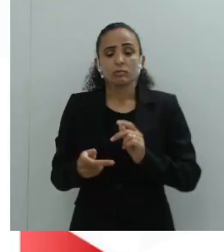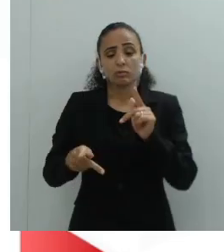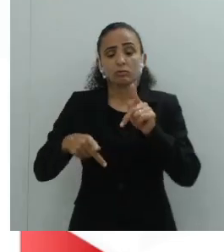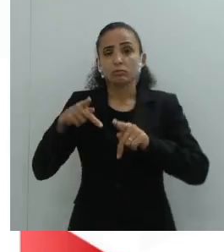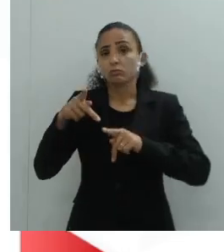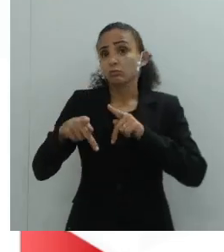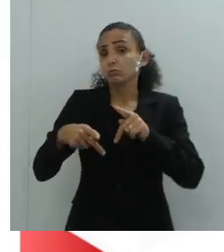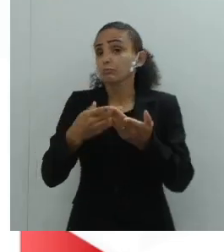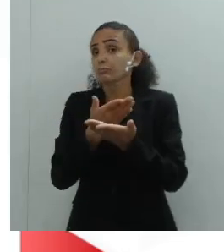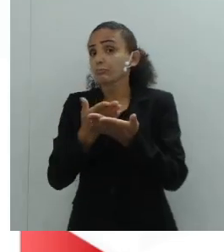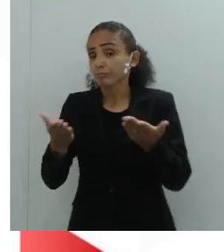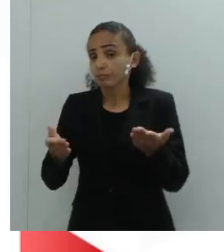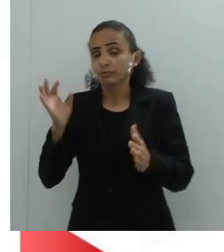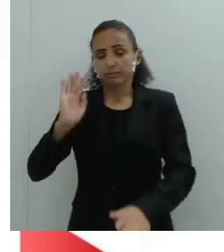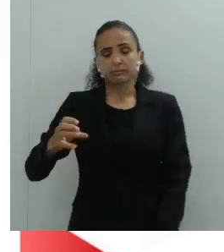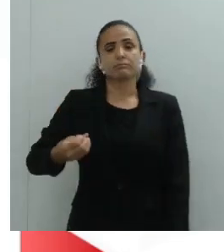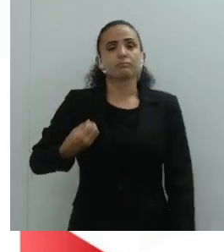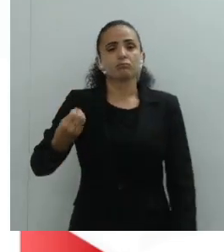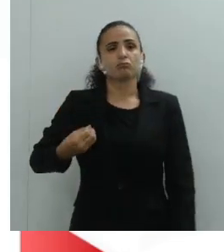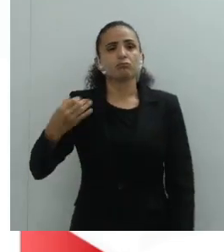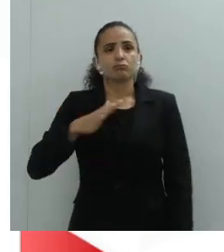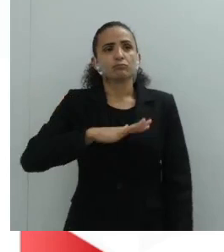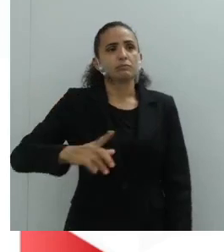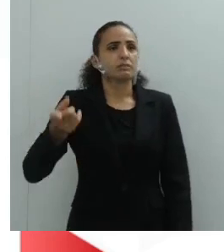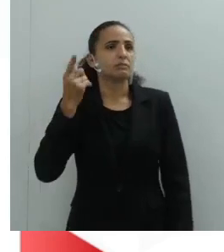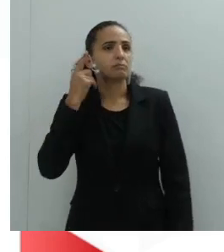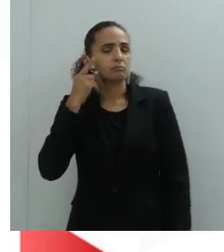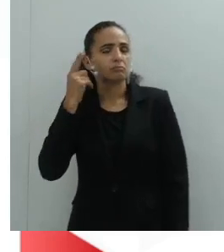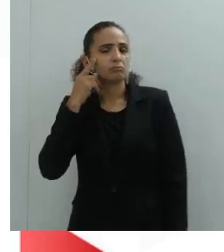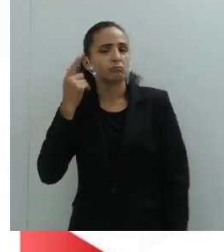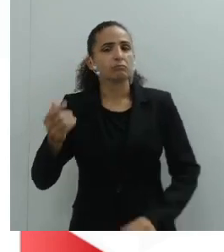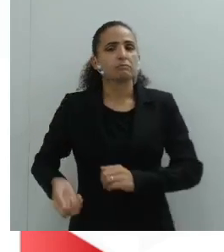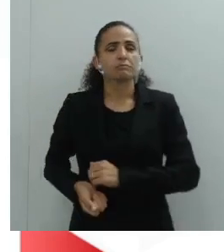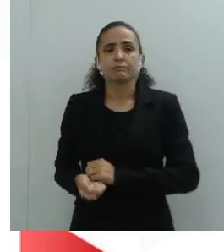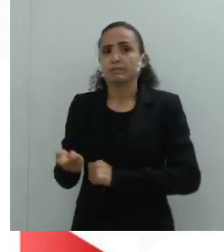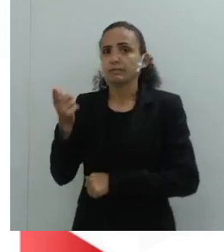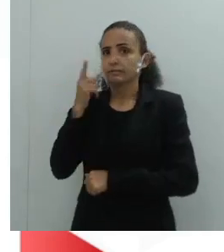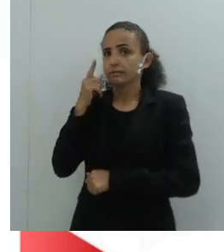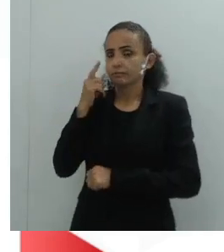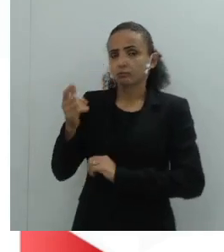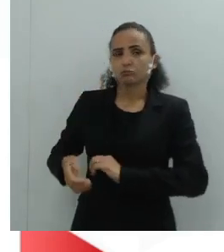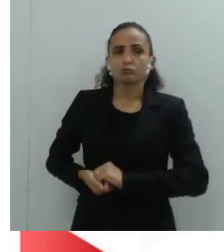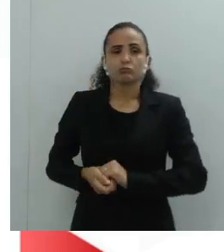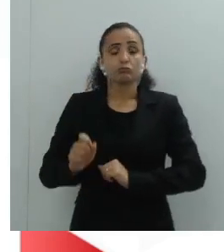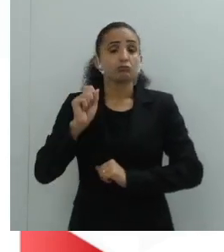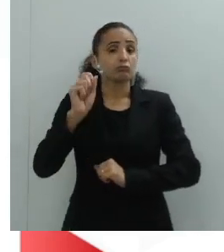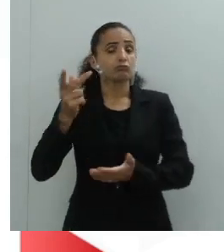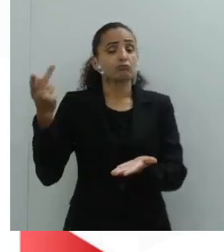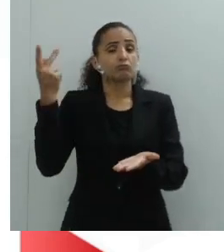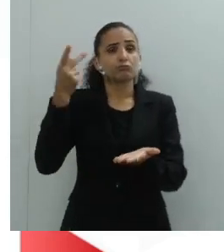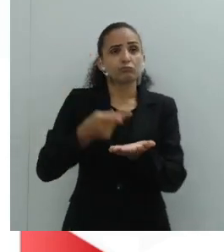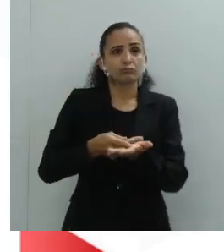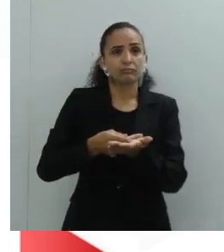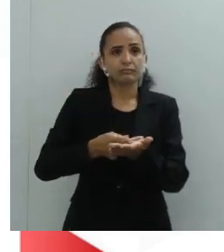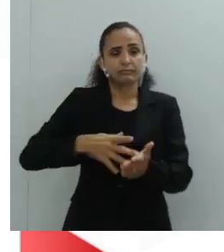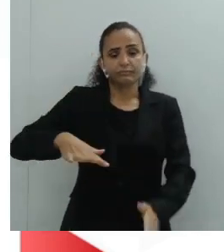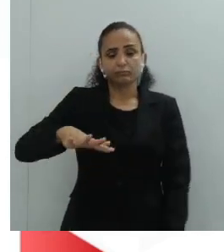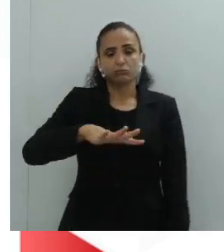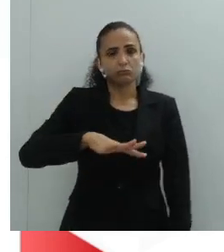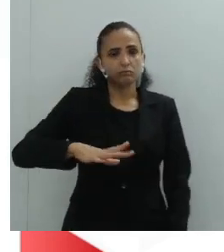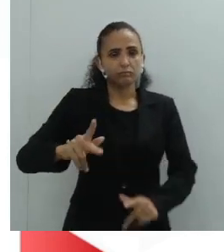povos pré-colombianos. Vejam aí comigo na tela para a gente entender. E o que é que acontecia? Os